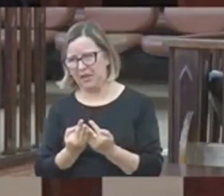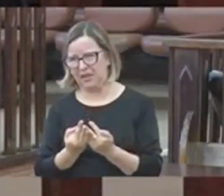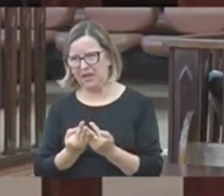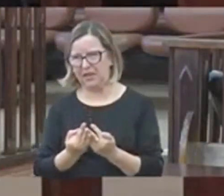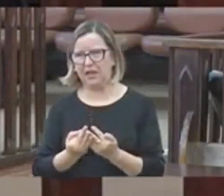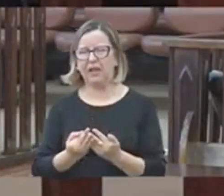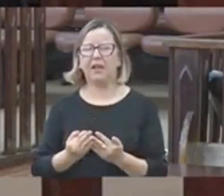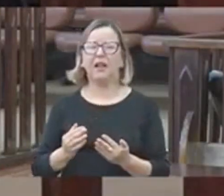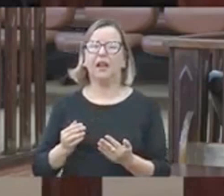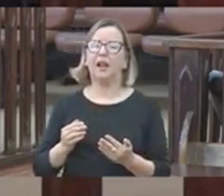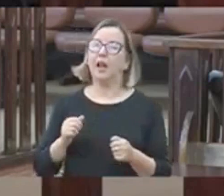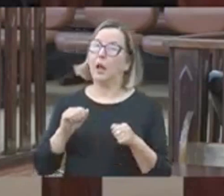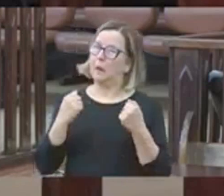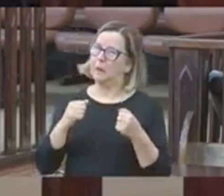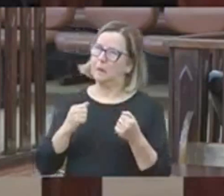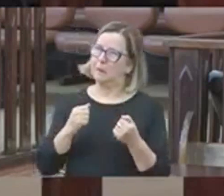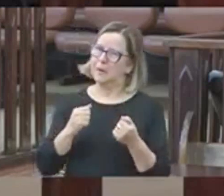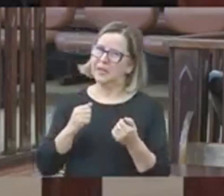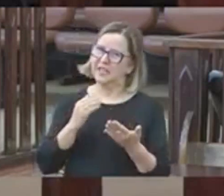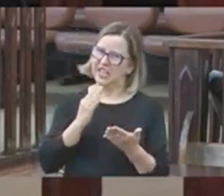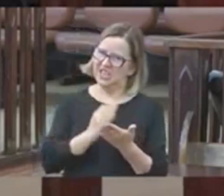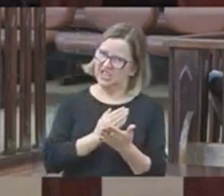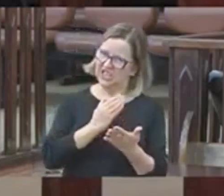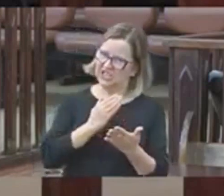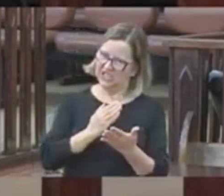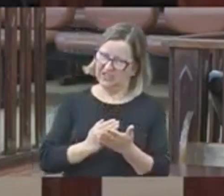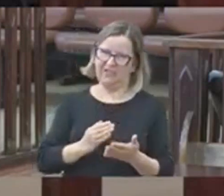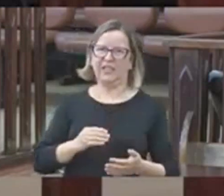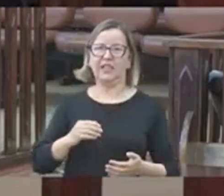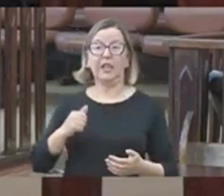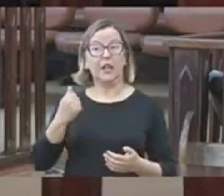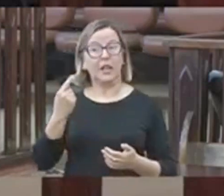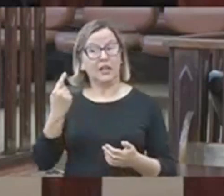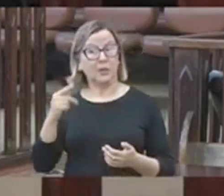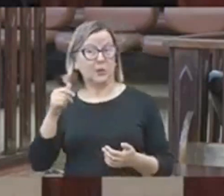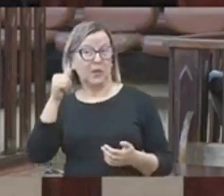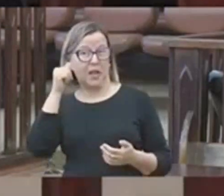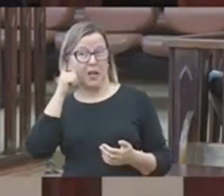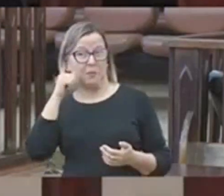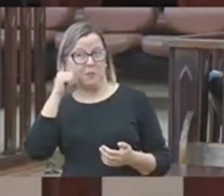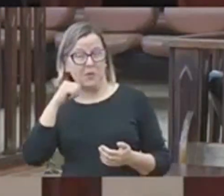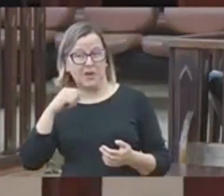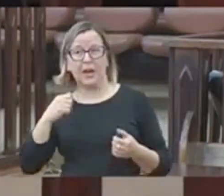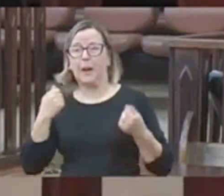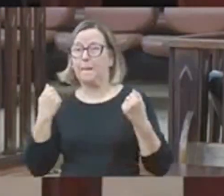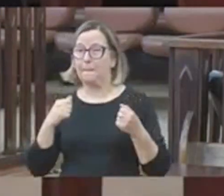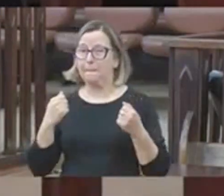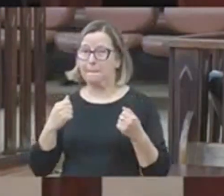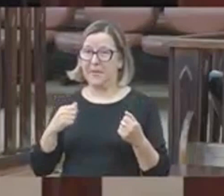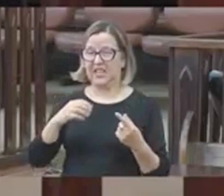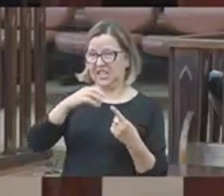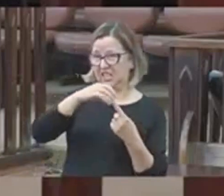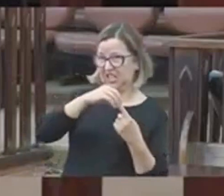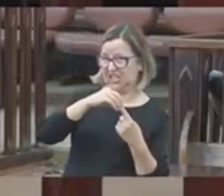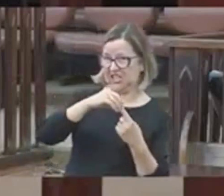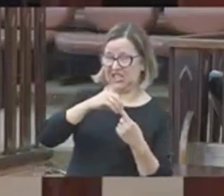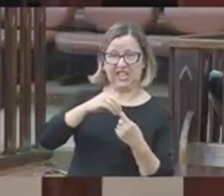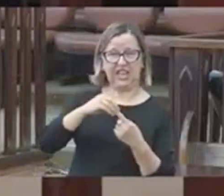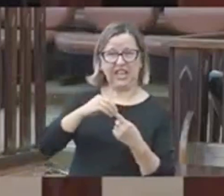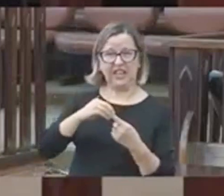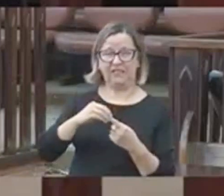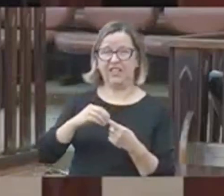também. Isto é dito como verdade na